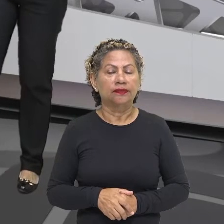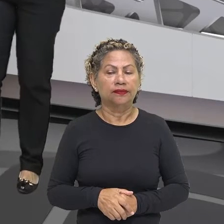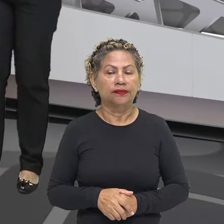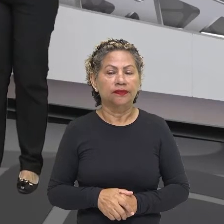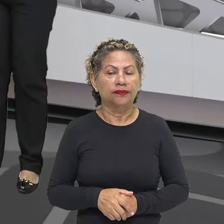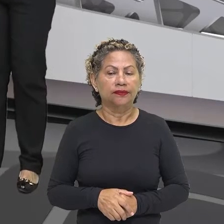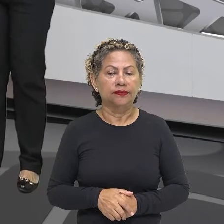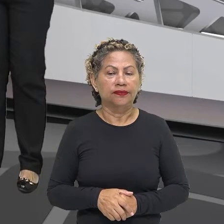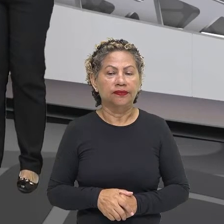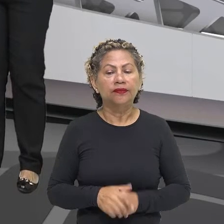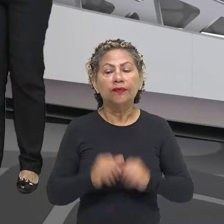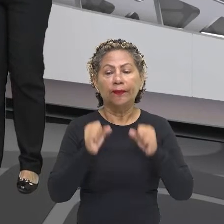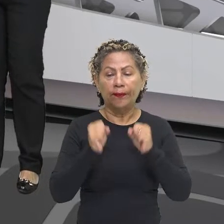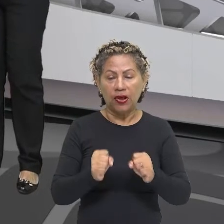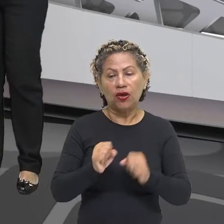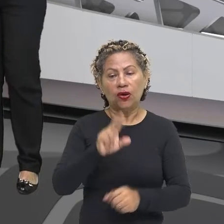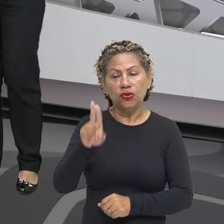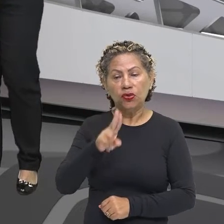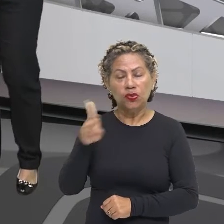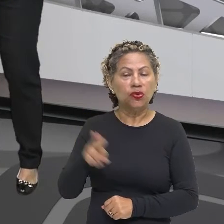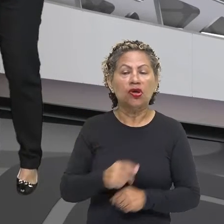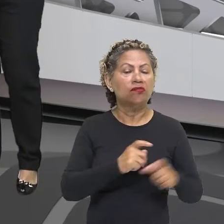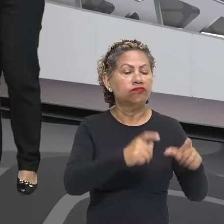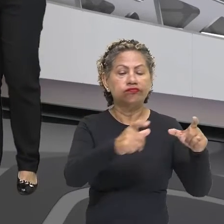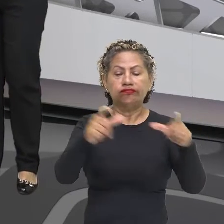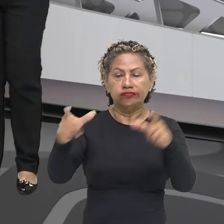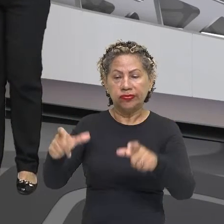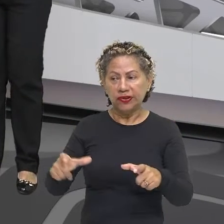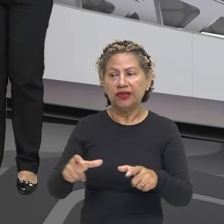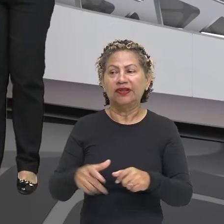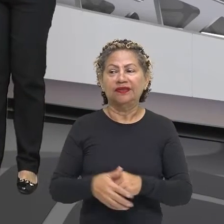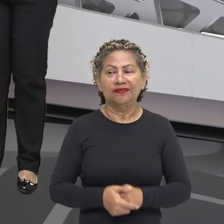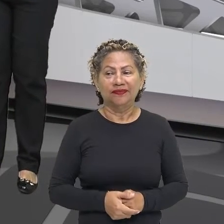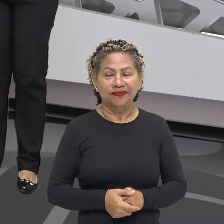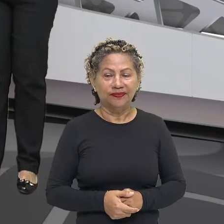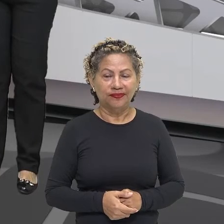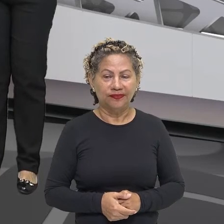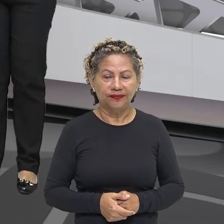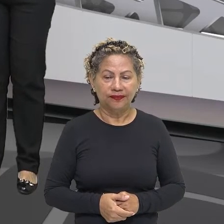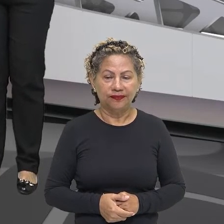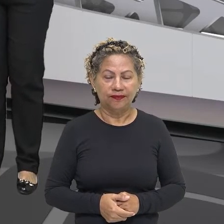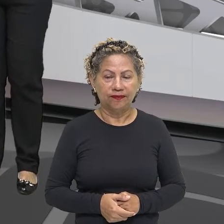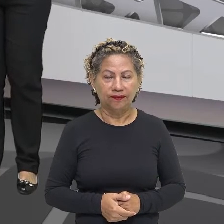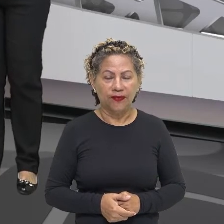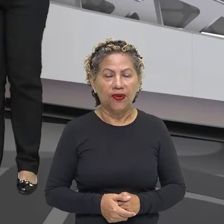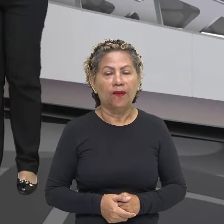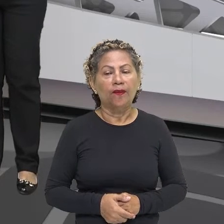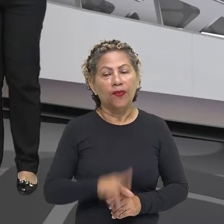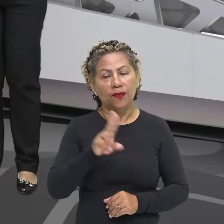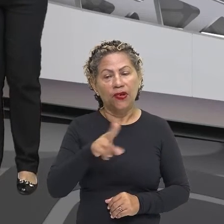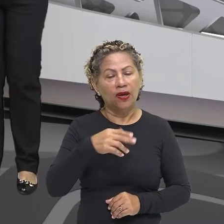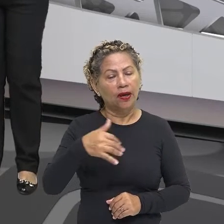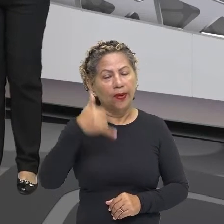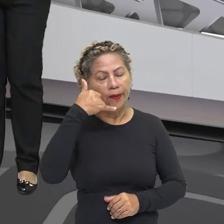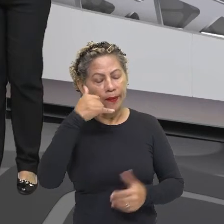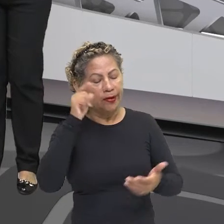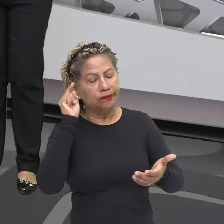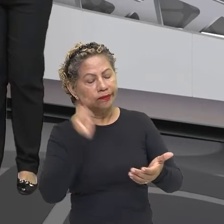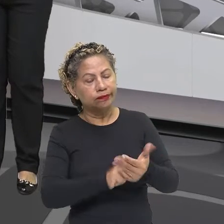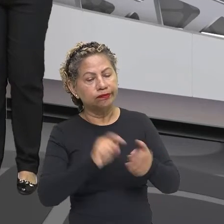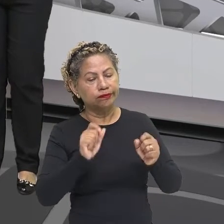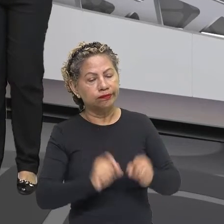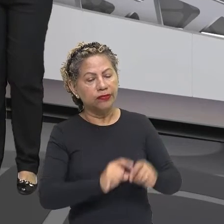fizer isso, você vai estar trazendo o vírus que está no seu pendrive para dentro do seu computador. Vocês entenderam? E